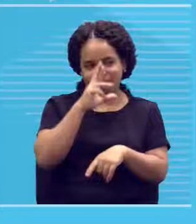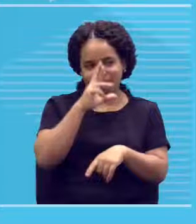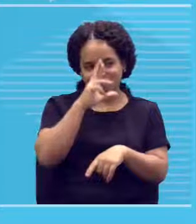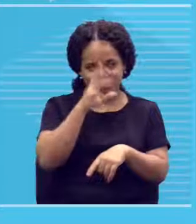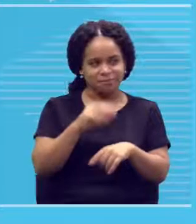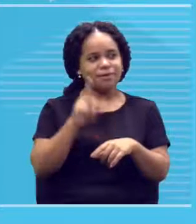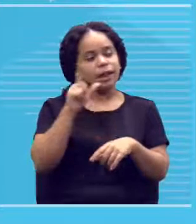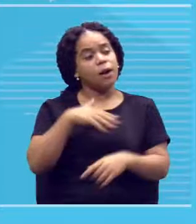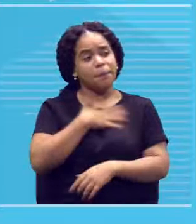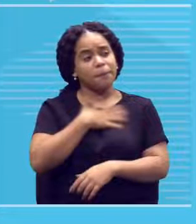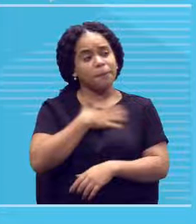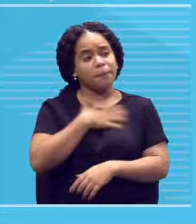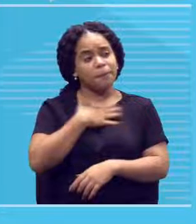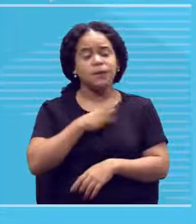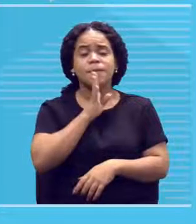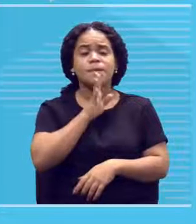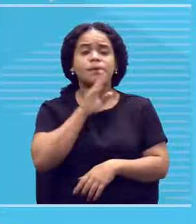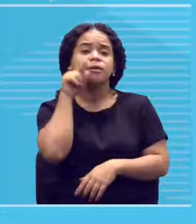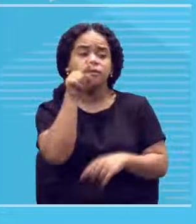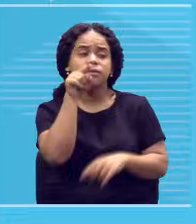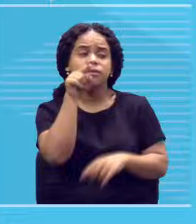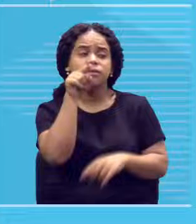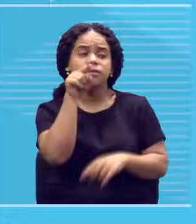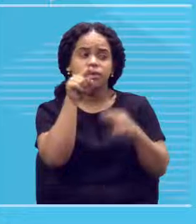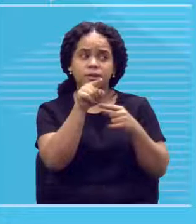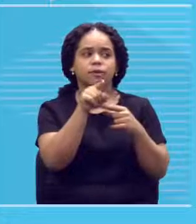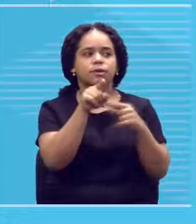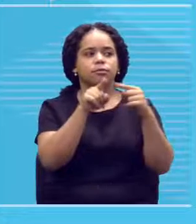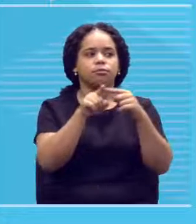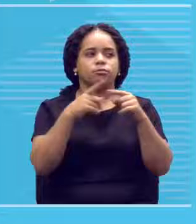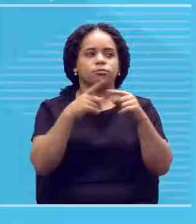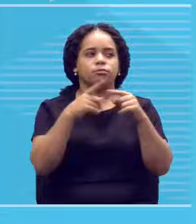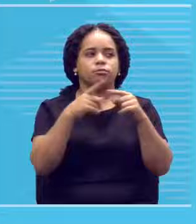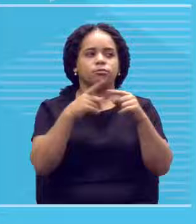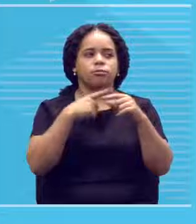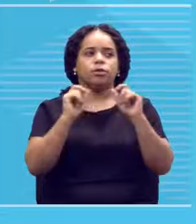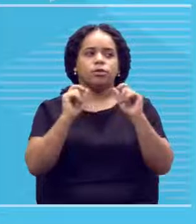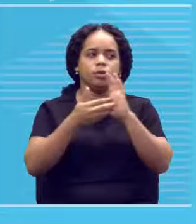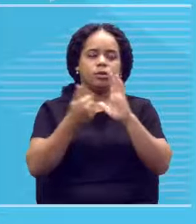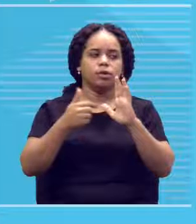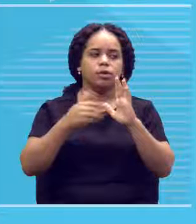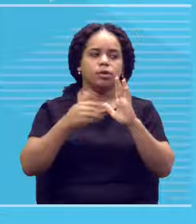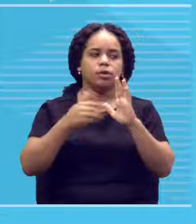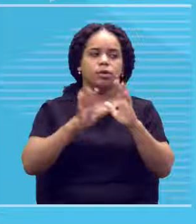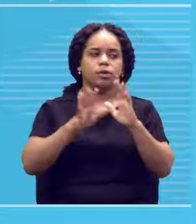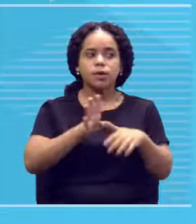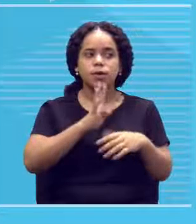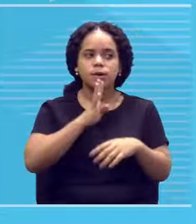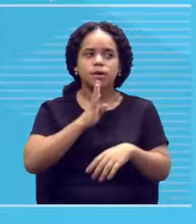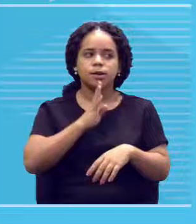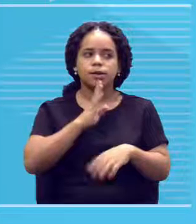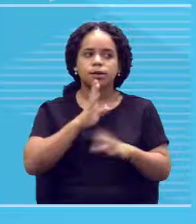prazer em conhecer você que tal você tirar aqui colocar muito prazer em